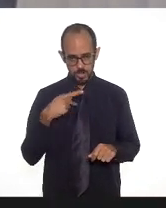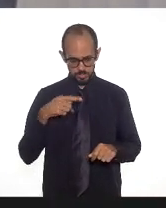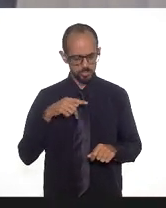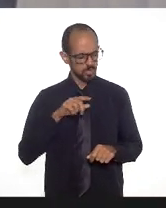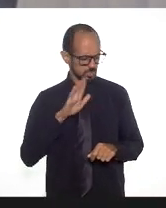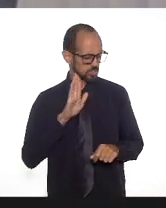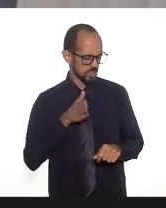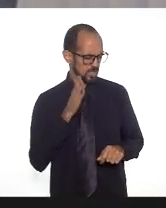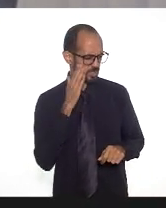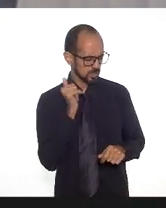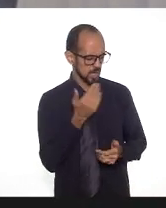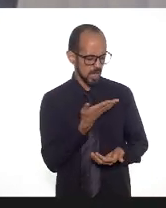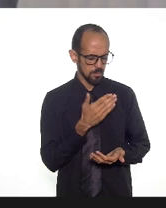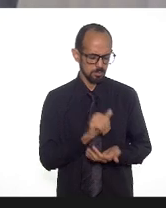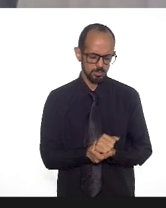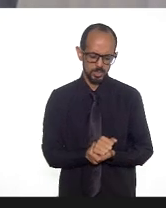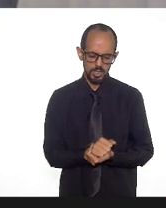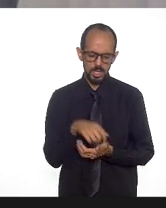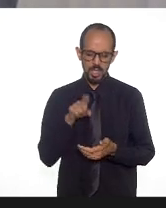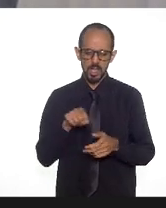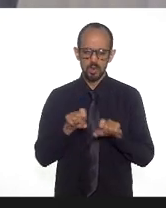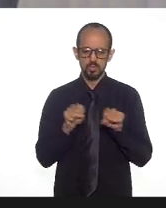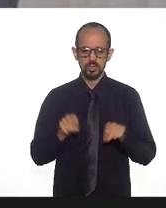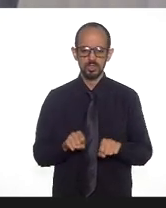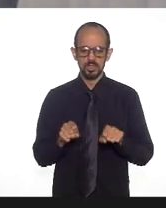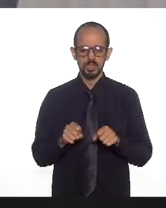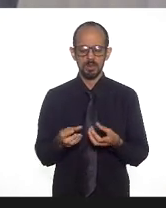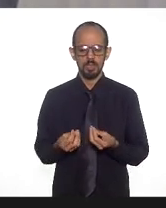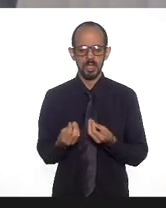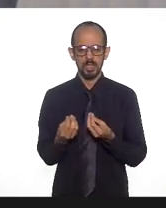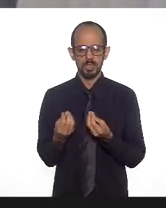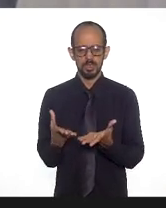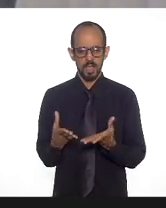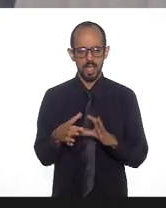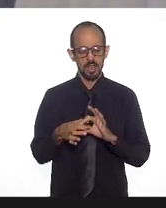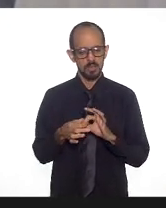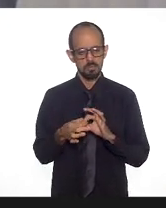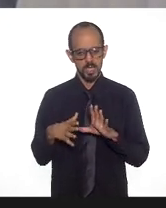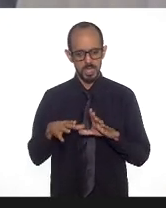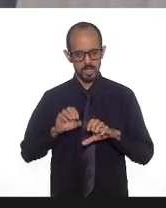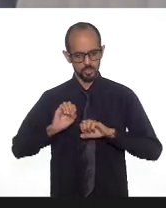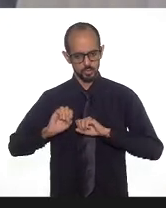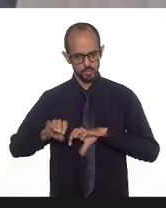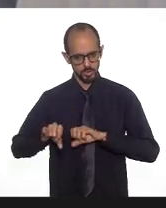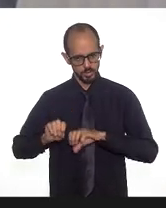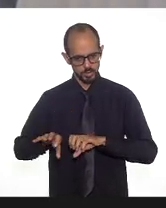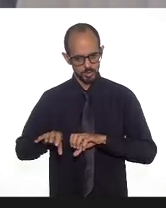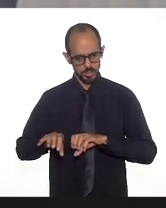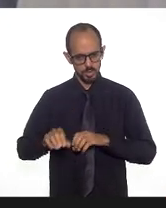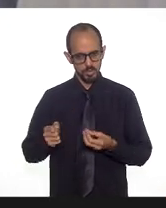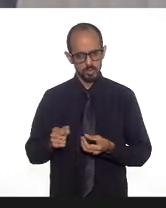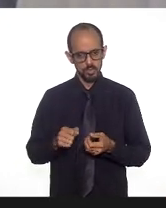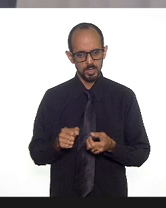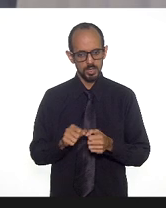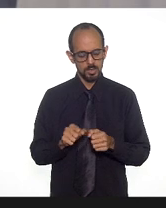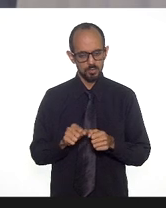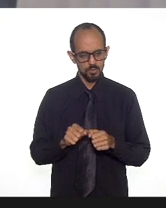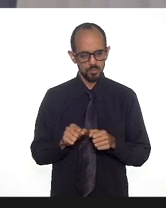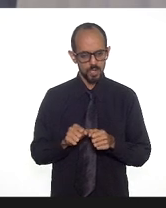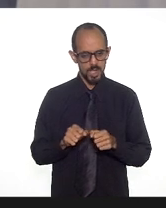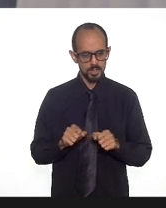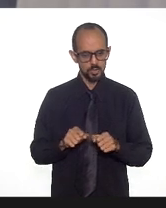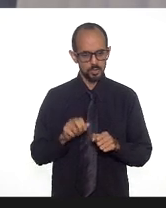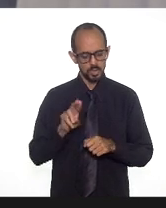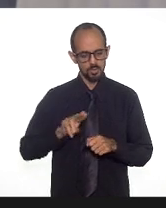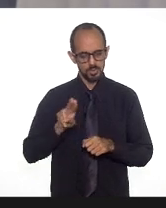importância dele. É um sistema que traz ou permite a democratização do ensino, levando as universidades a todos os lugares